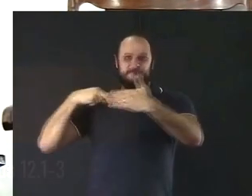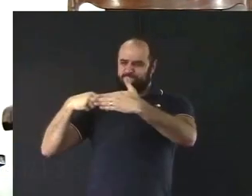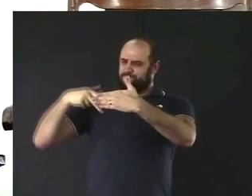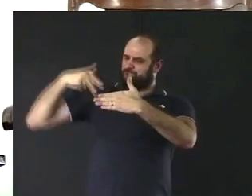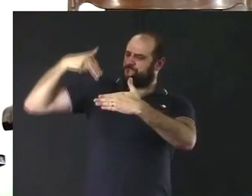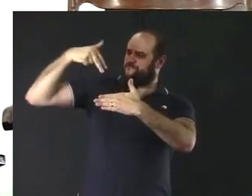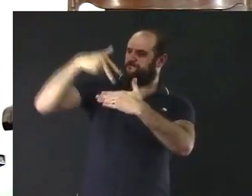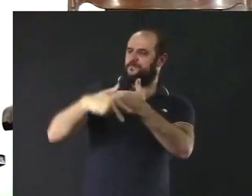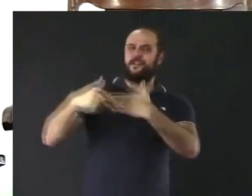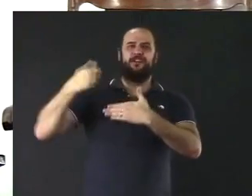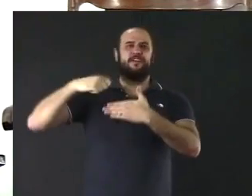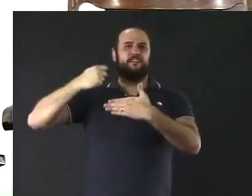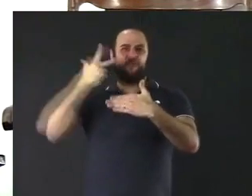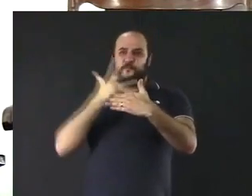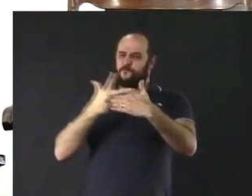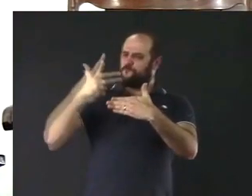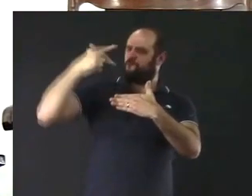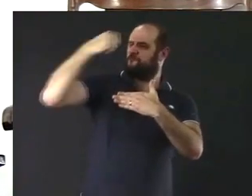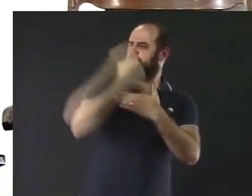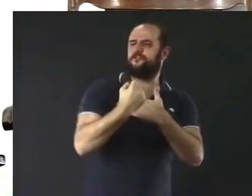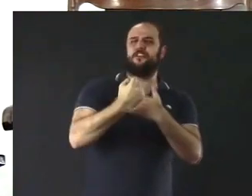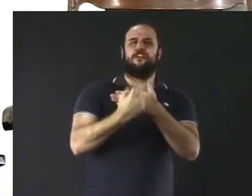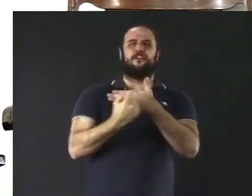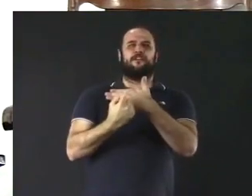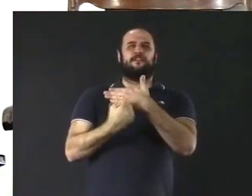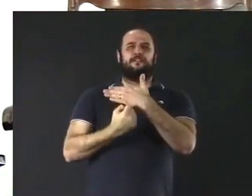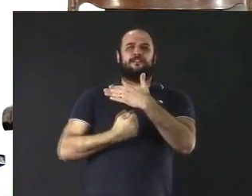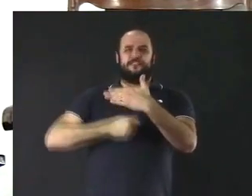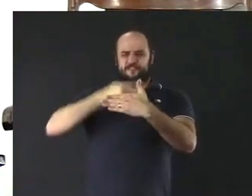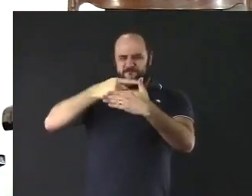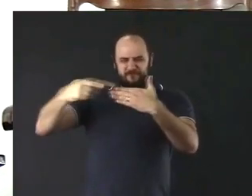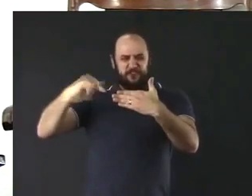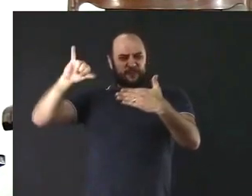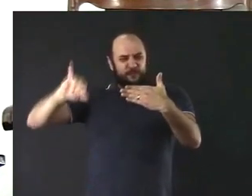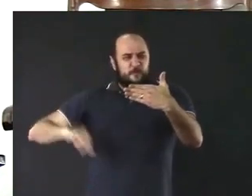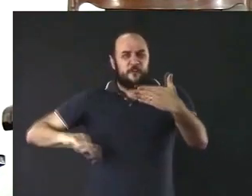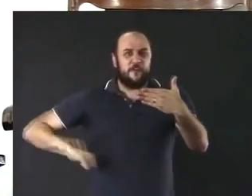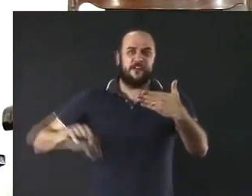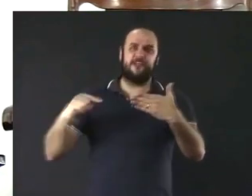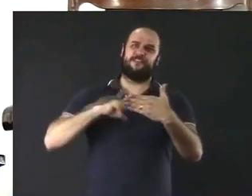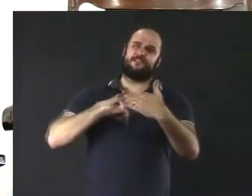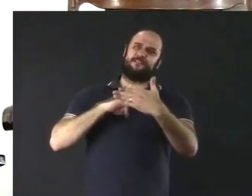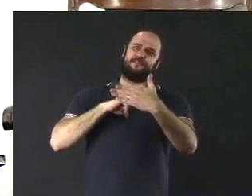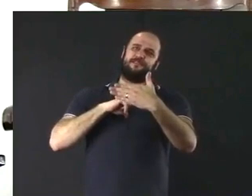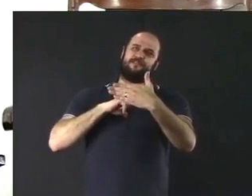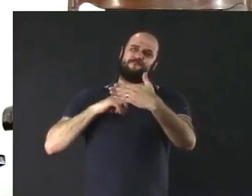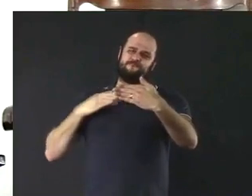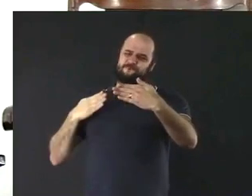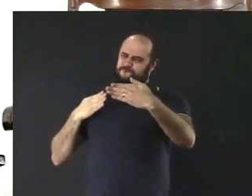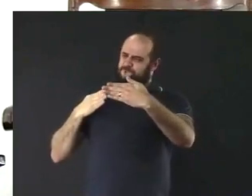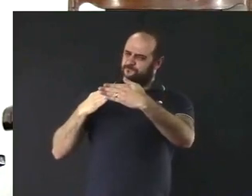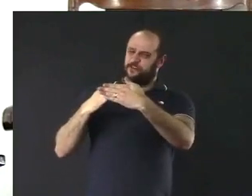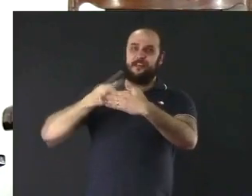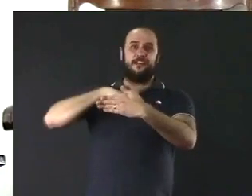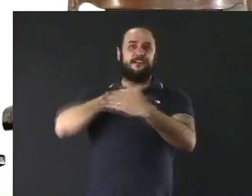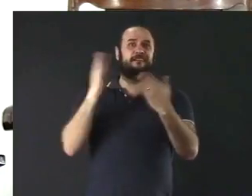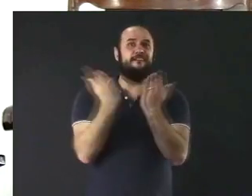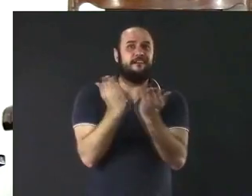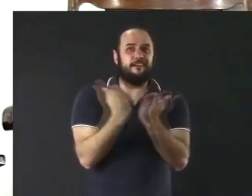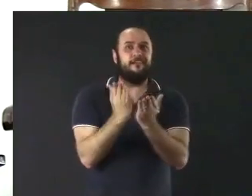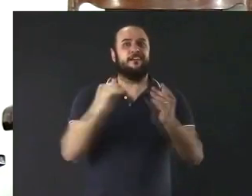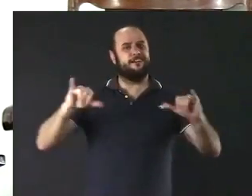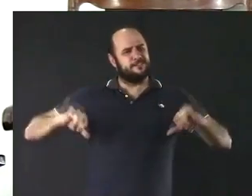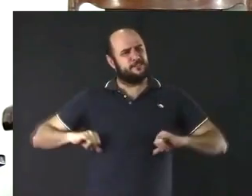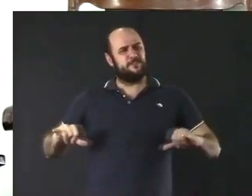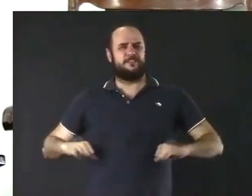que vencer. Esses obstáculos, então, são os sofrimentos que vêm sobre nós, sobre os crentes, sobre